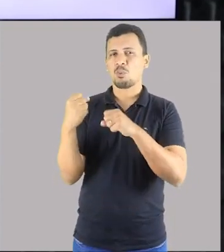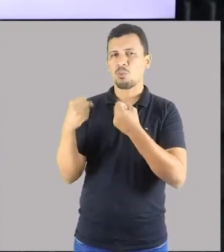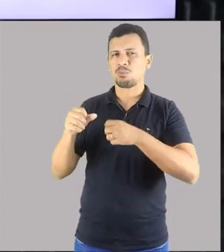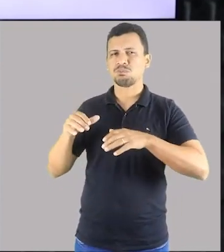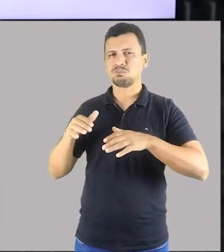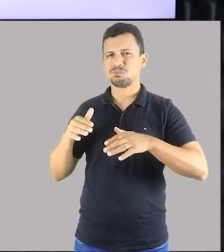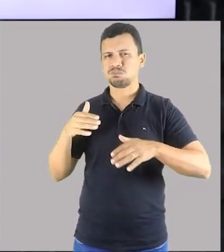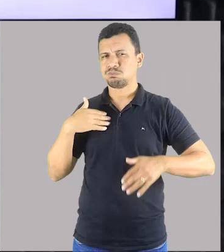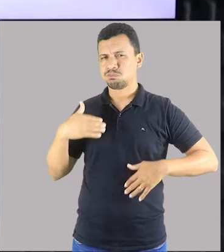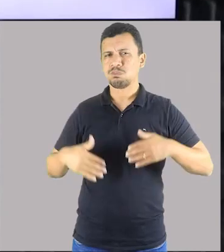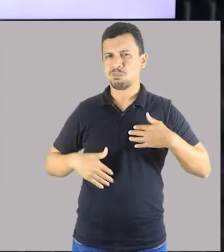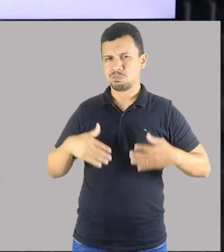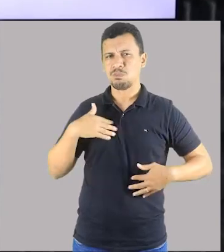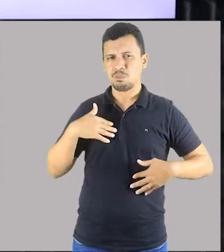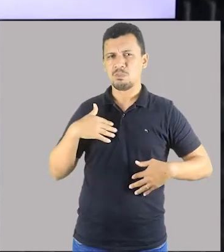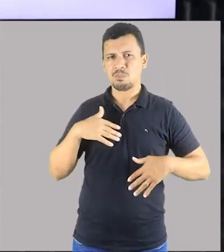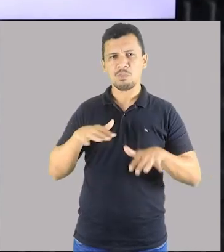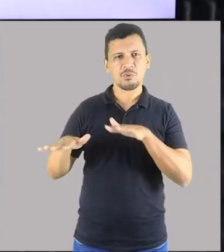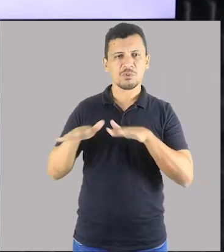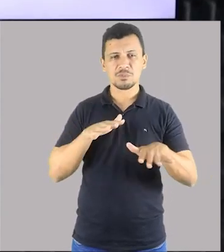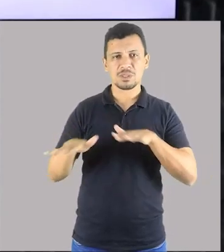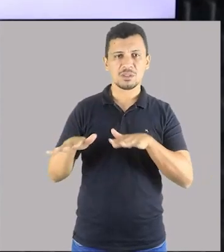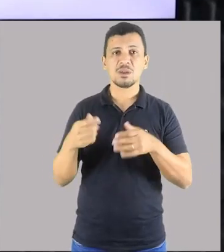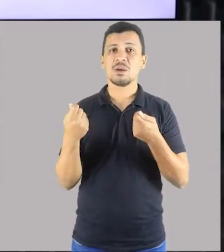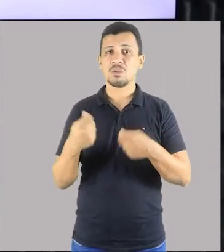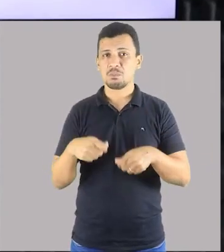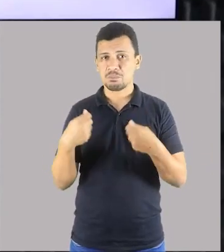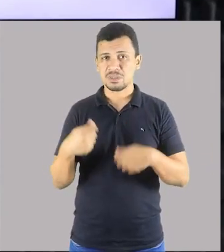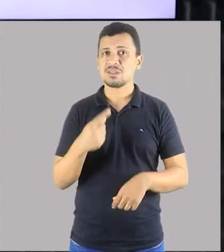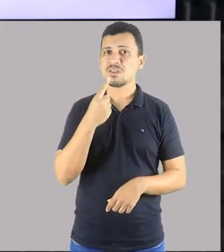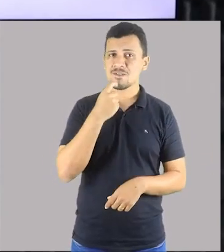precisa receber mais sangue, ela precisa receber mais